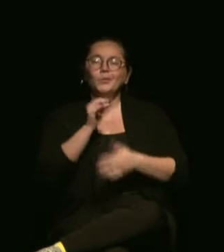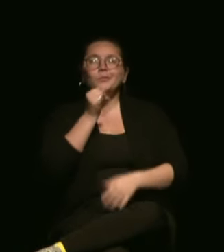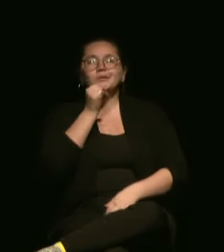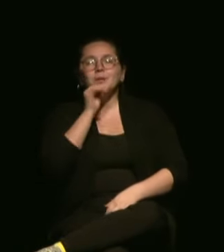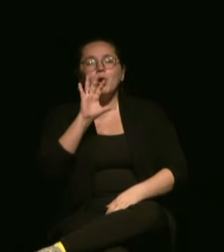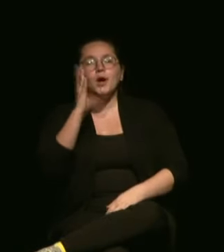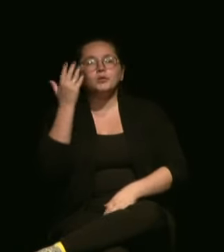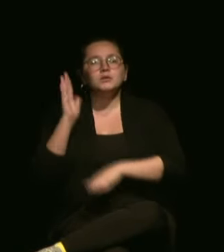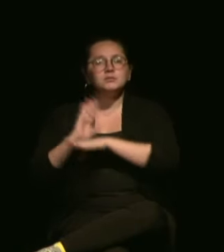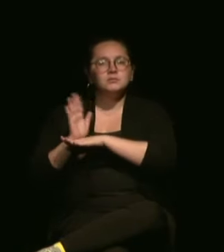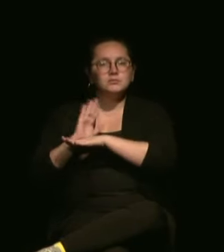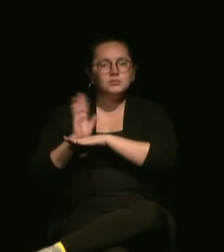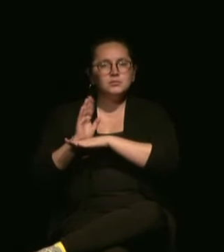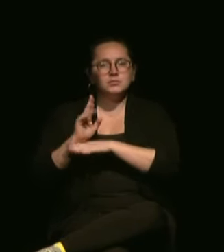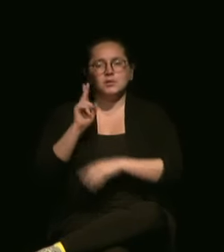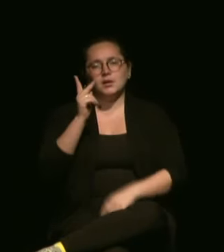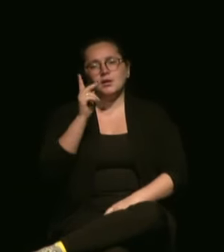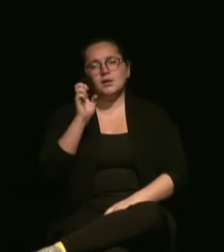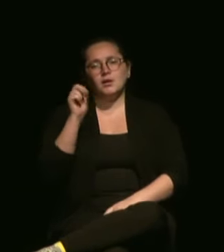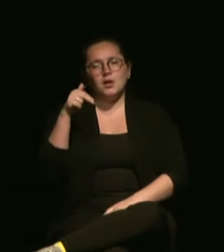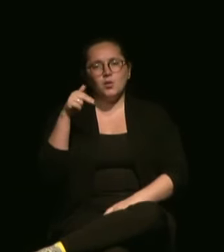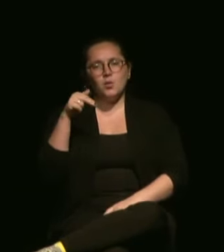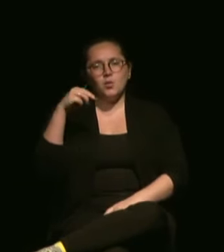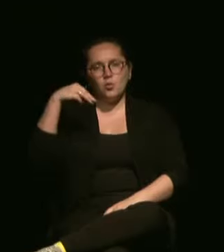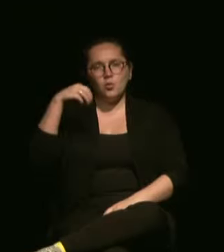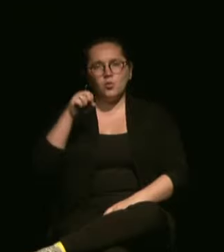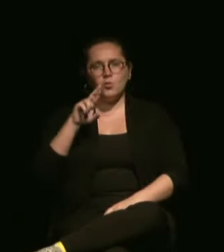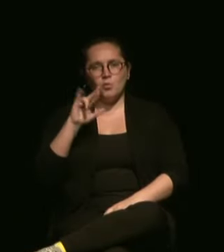nos filmes do americano Errol Morris.